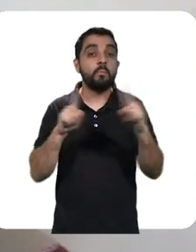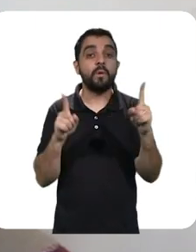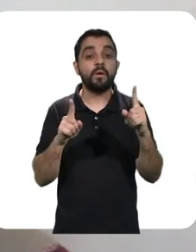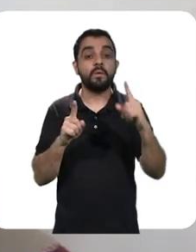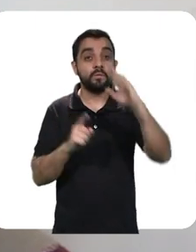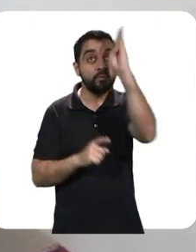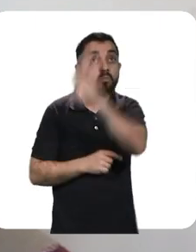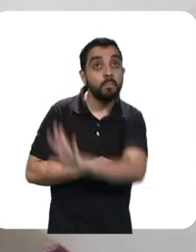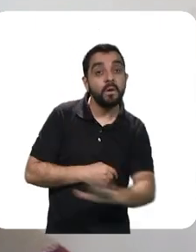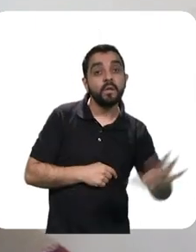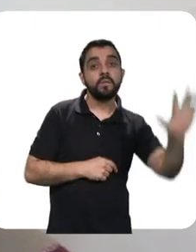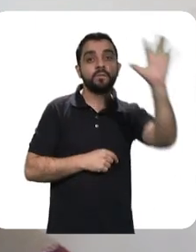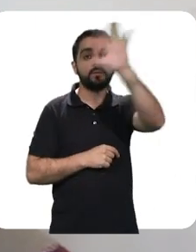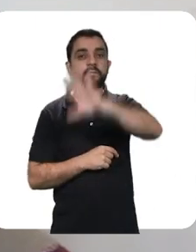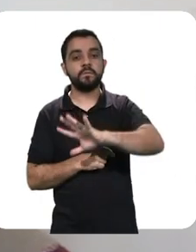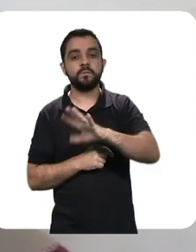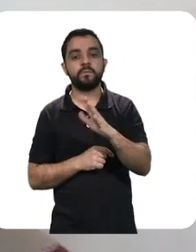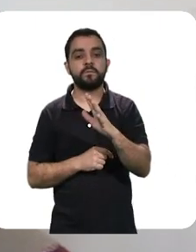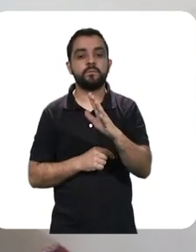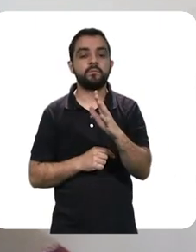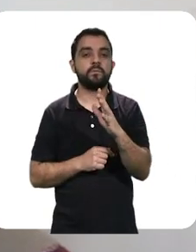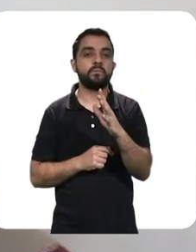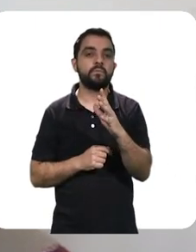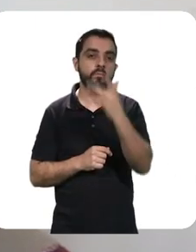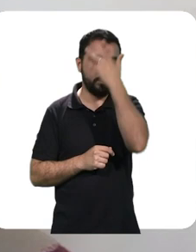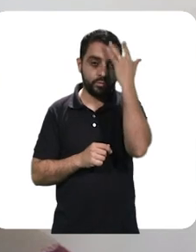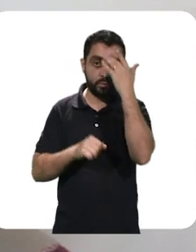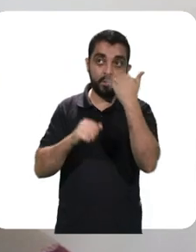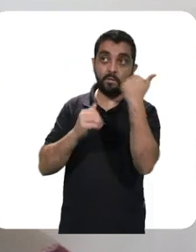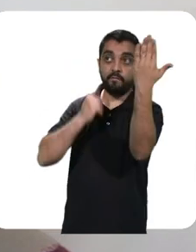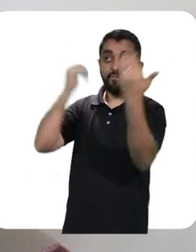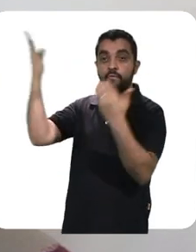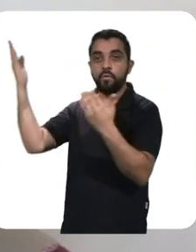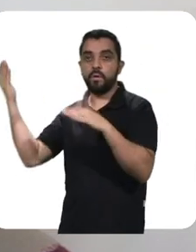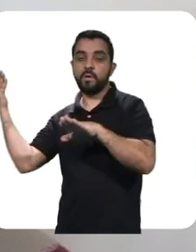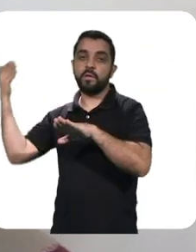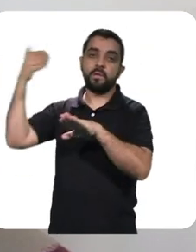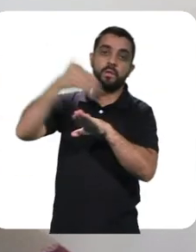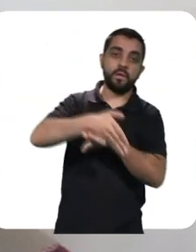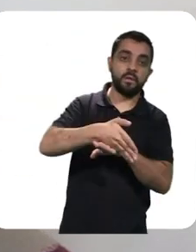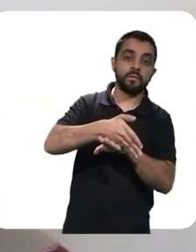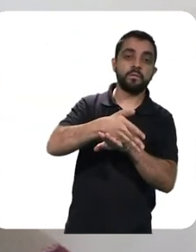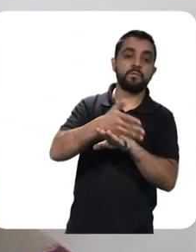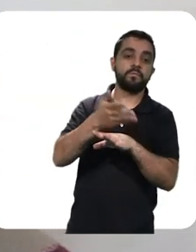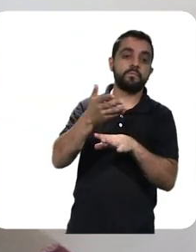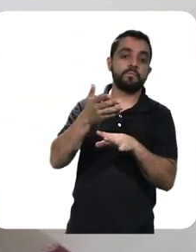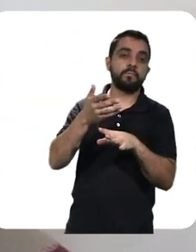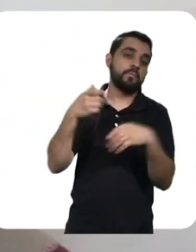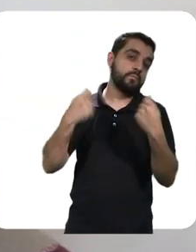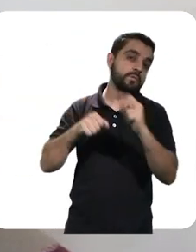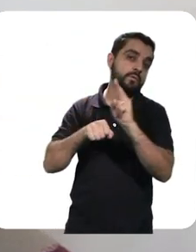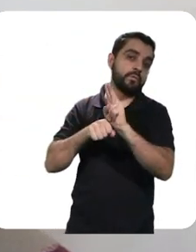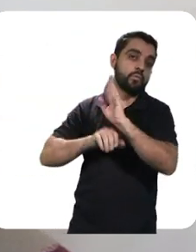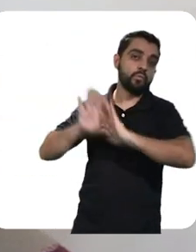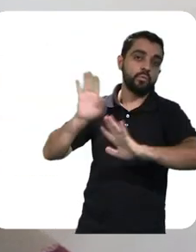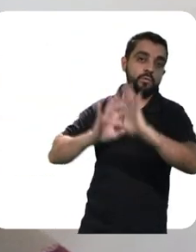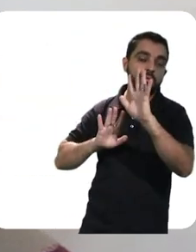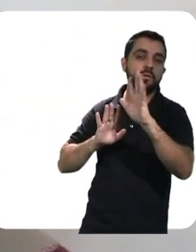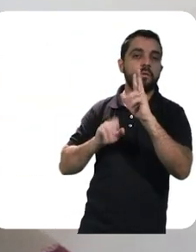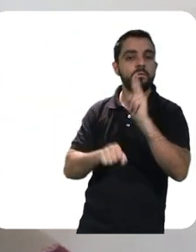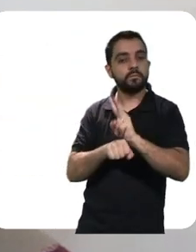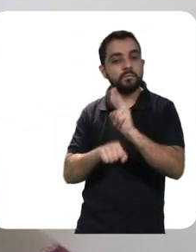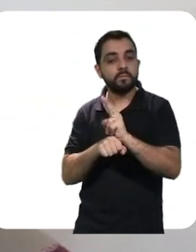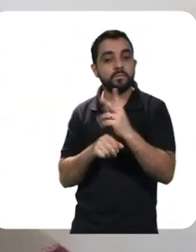se a gente extrapola para o Brasil, se o isolamento de fronteira era uma medida necessária e quanto antes